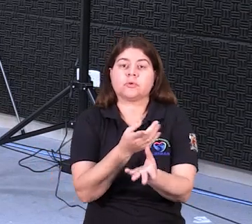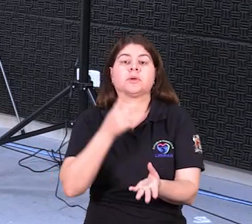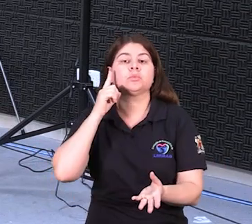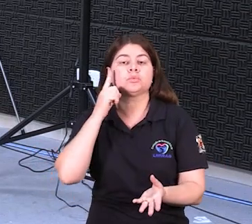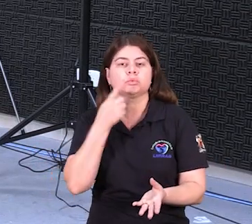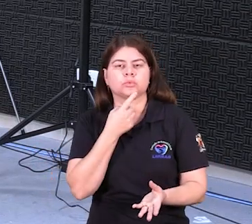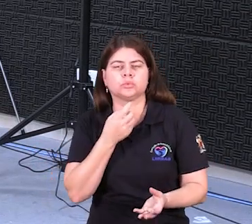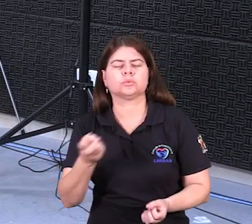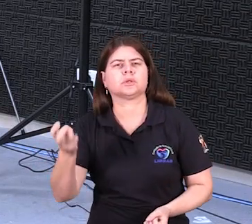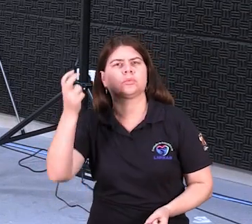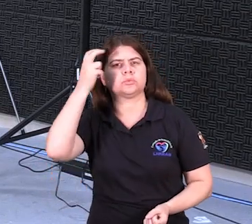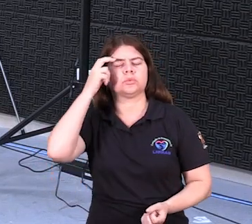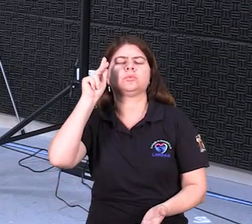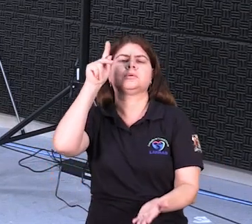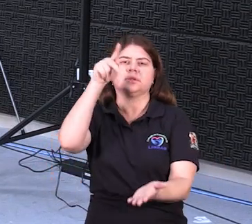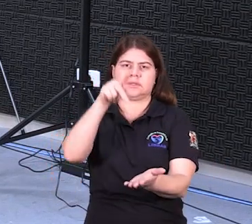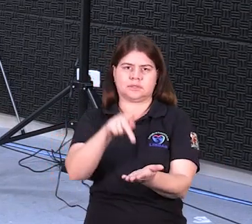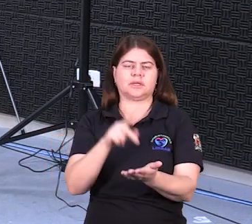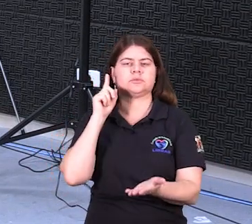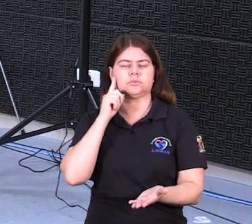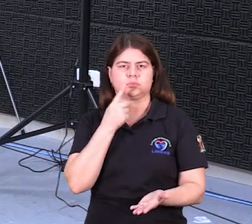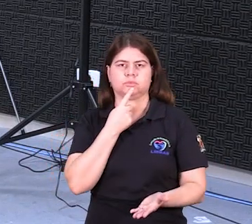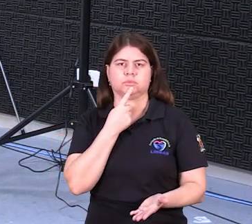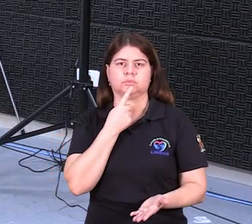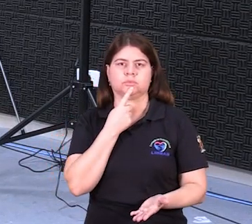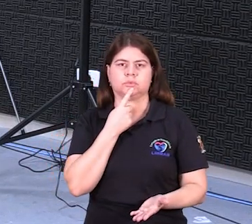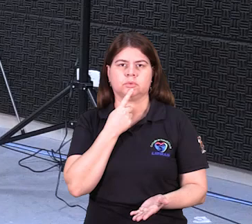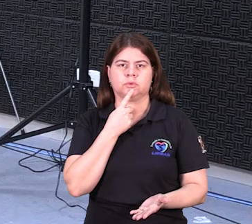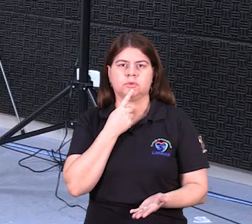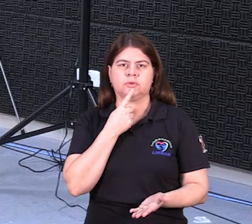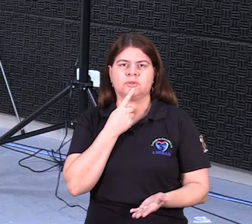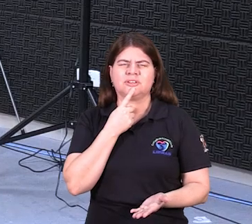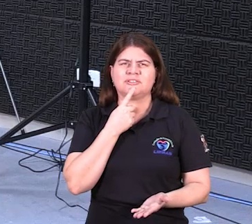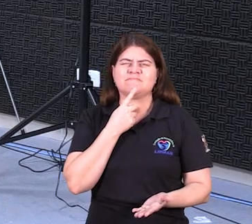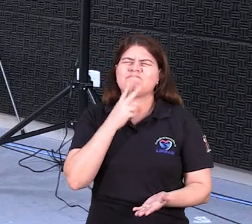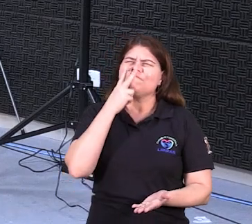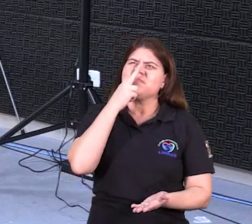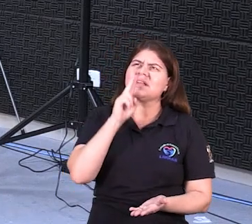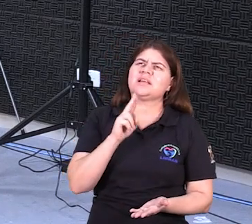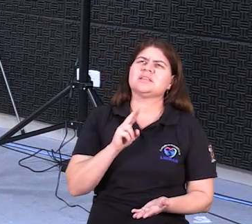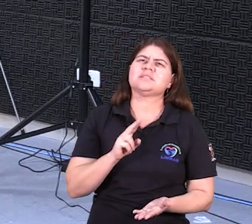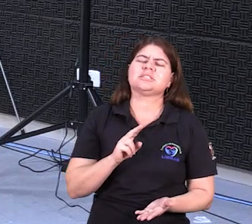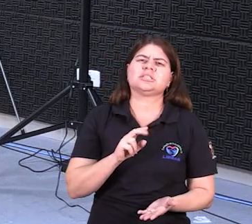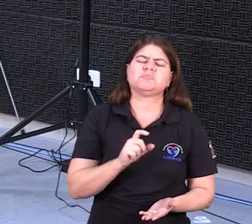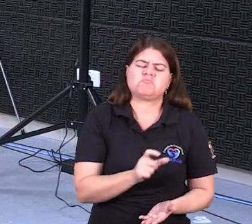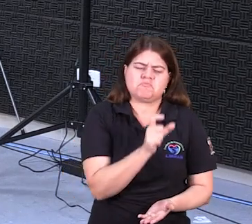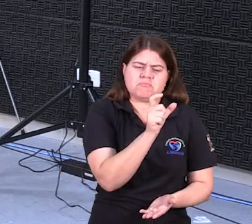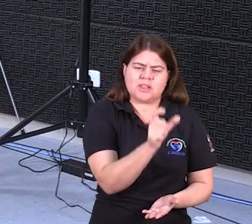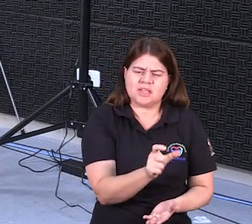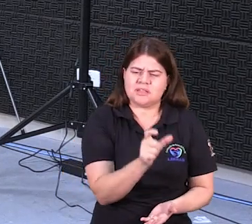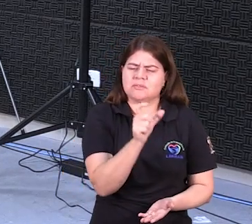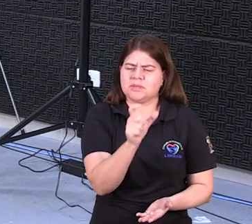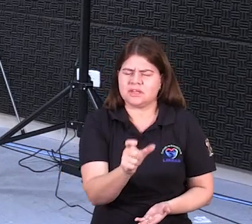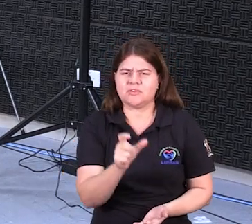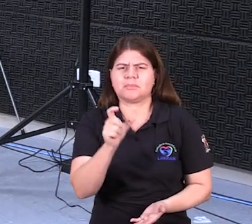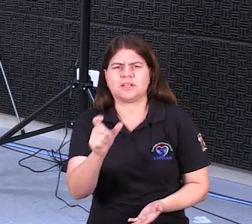informação para o surdo na cultura, na realidade dele, né? E aí fazendo, nossa, mas parece que são tantos sinais, são